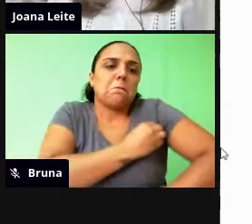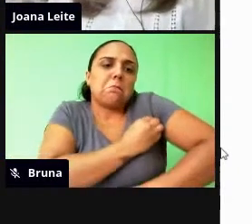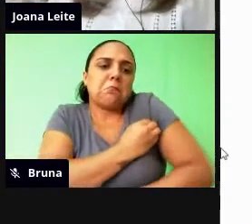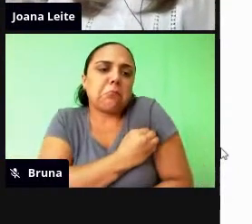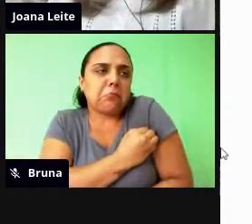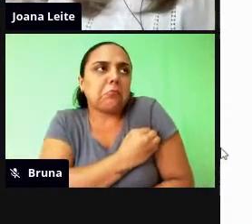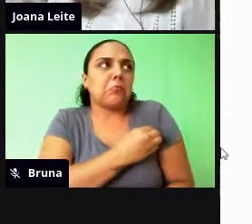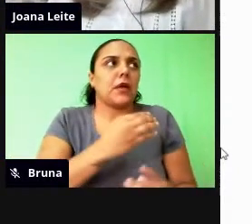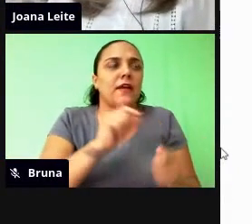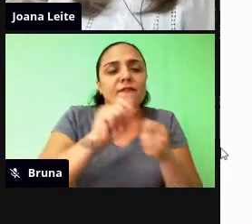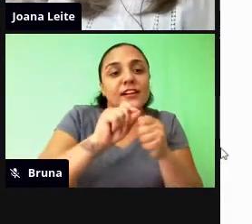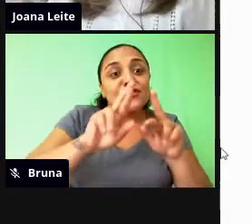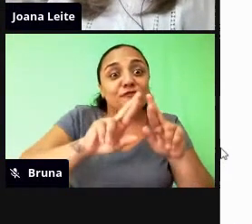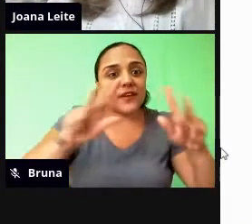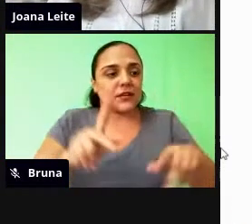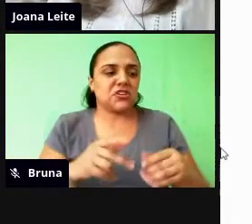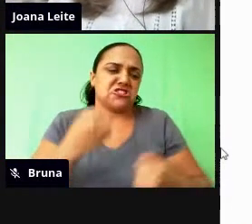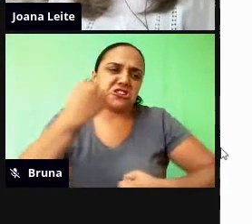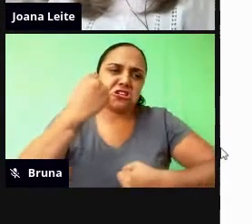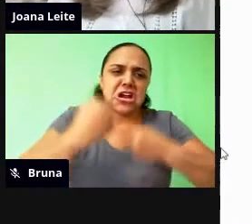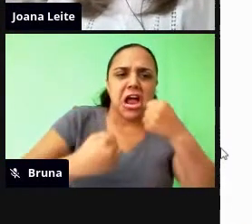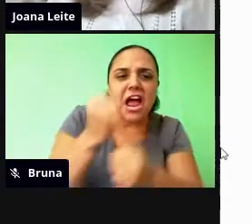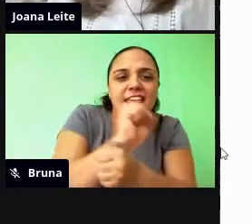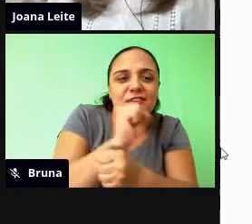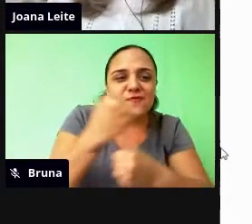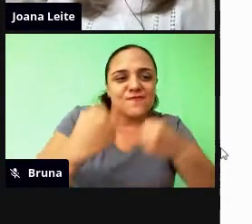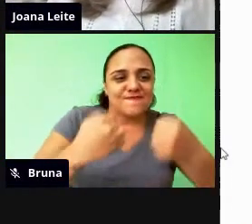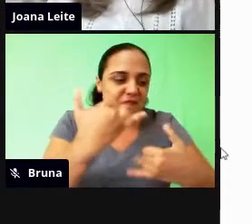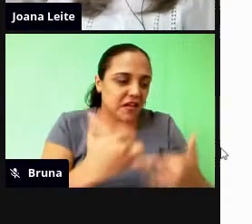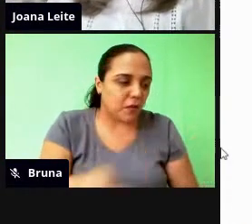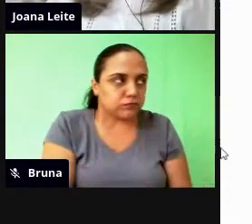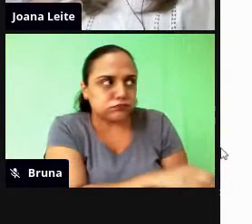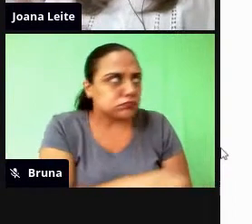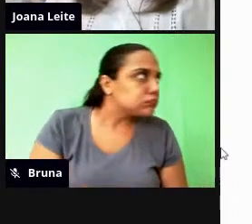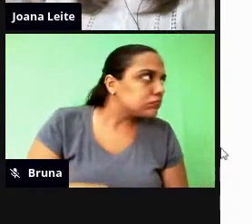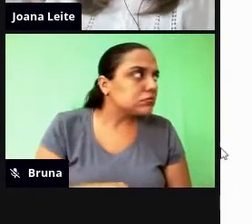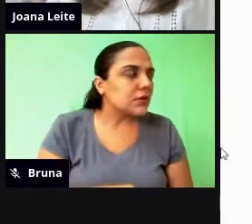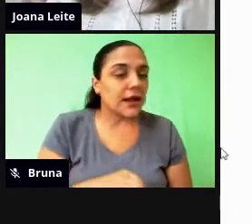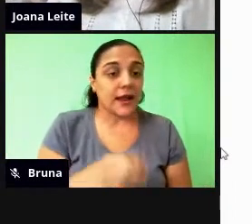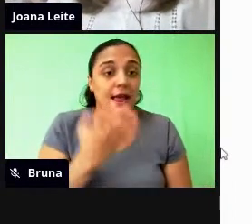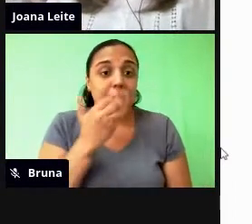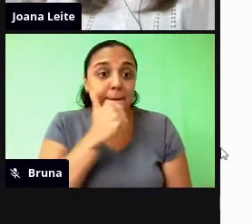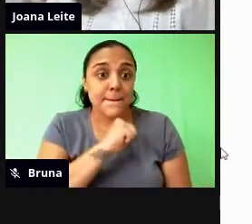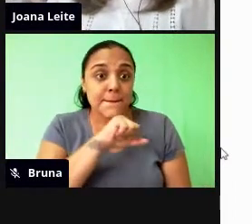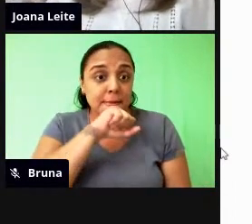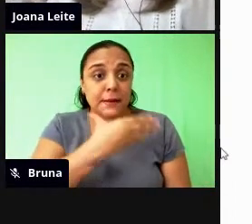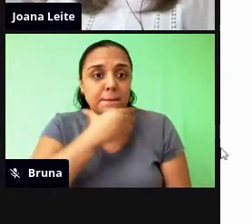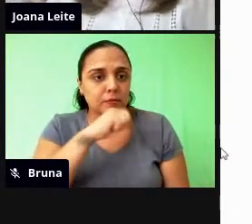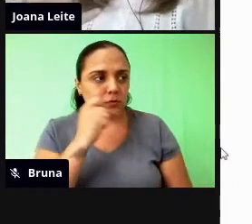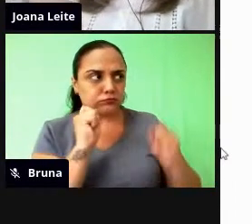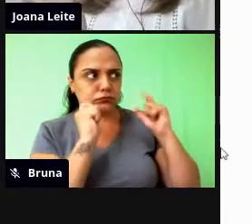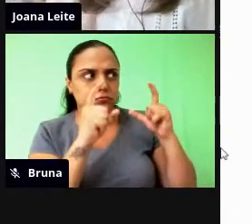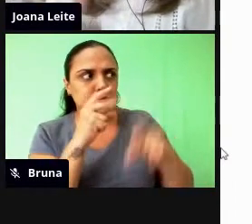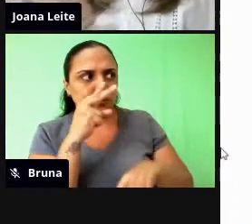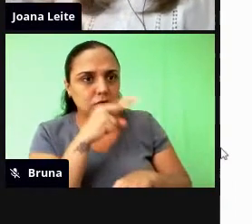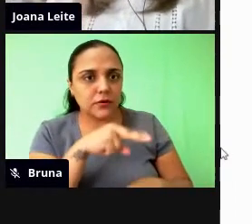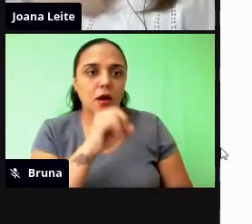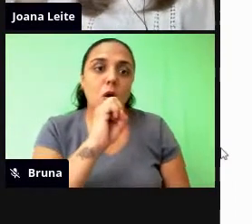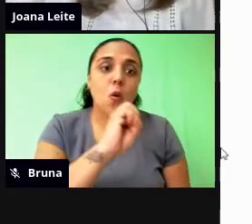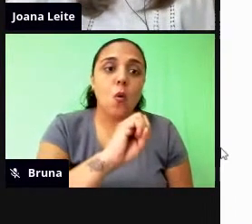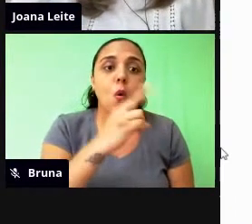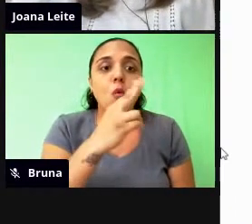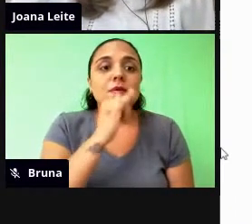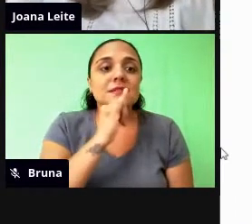ter essa atenção e perceber que isso está acontecendo, né? A criança precisa, se ela vê as pessoas usando o celular,